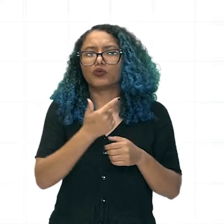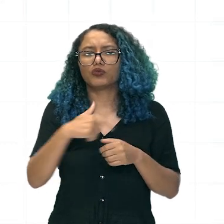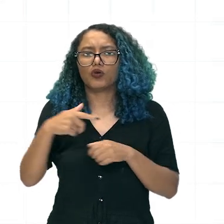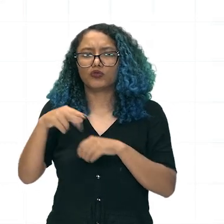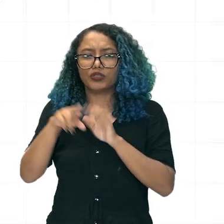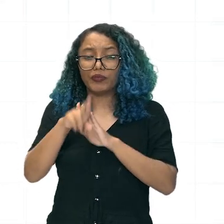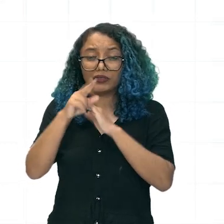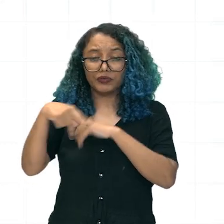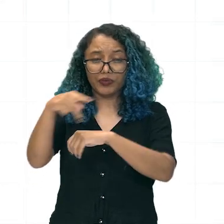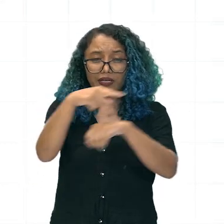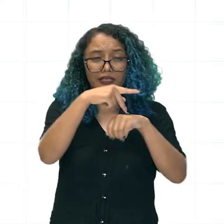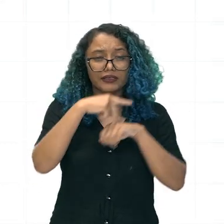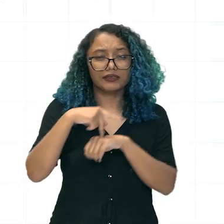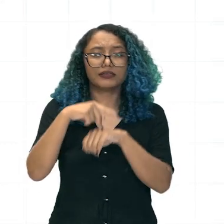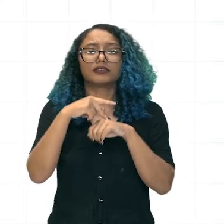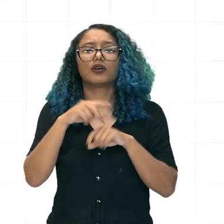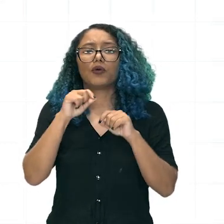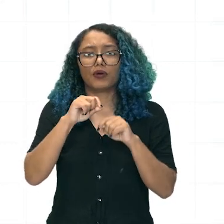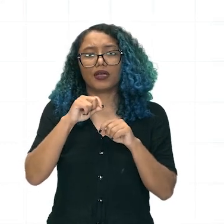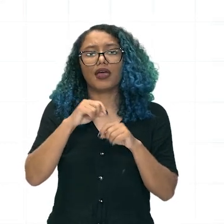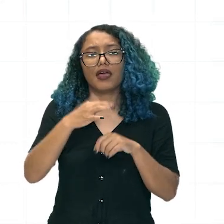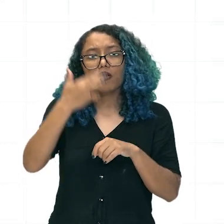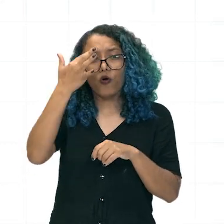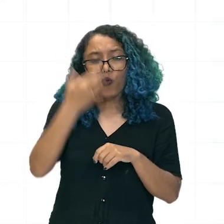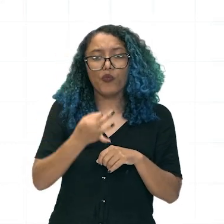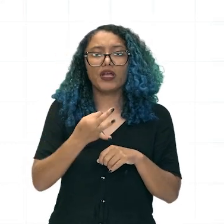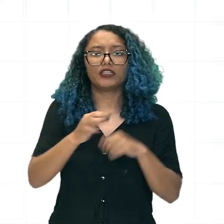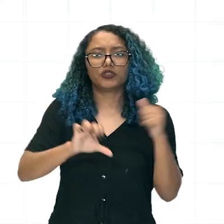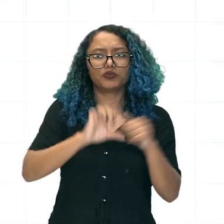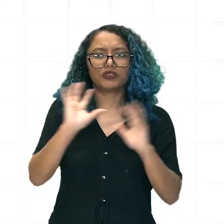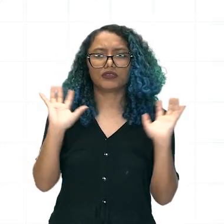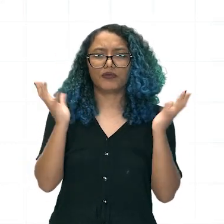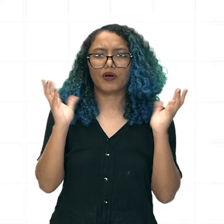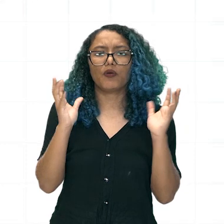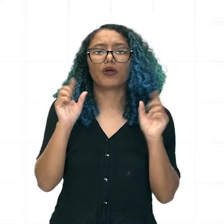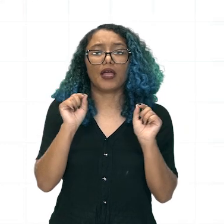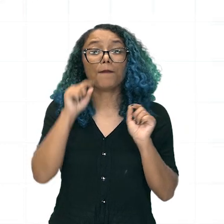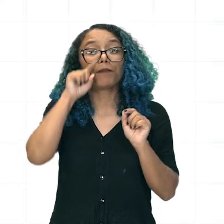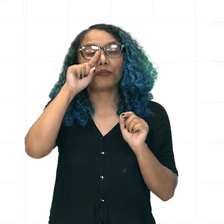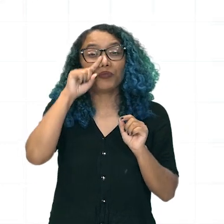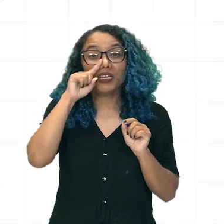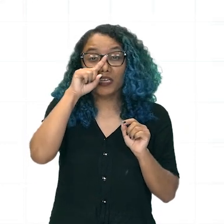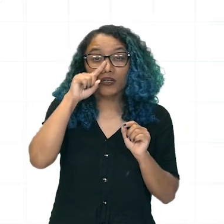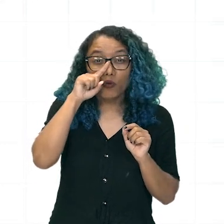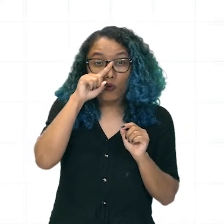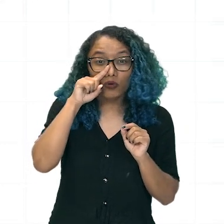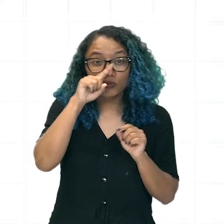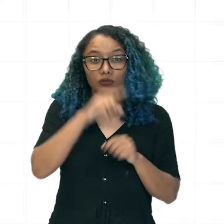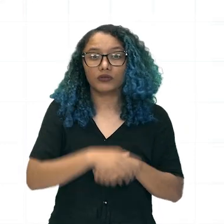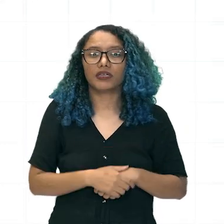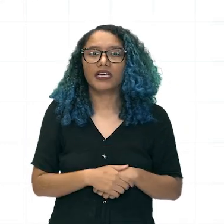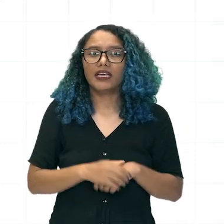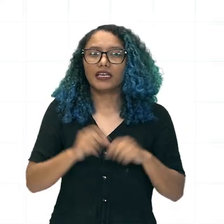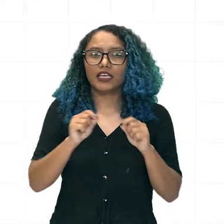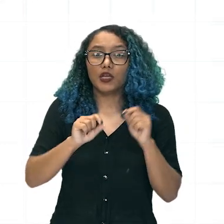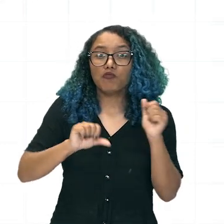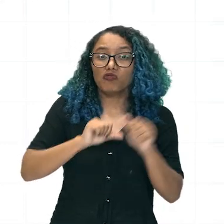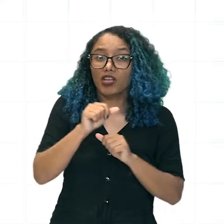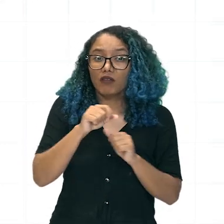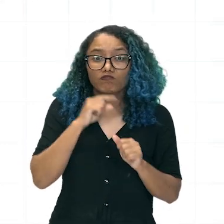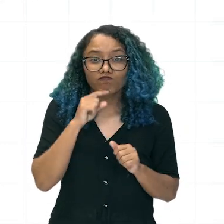reconheciam as mudanças climáticas como uma ameaça urgente e irreversível para todas